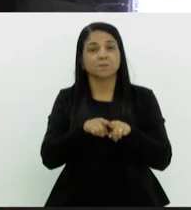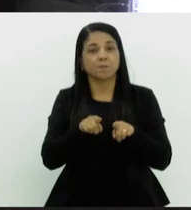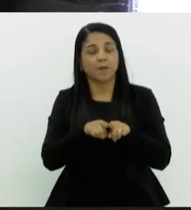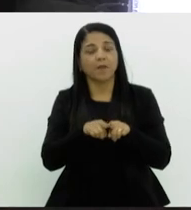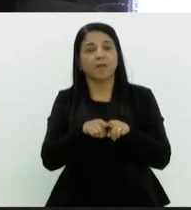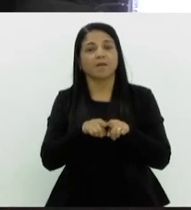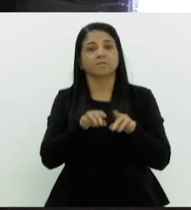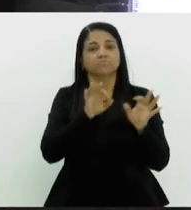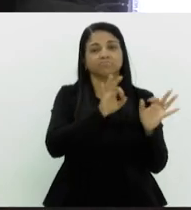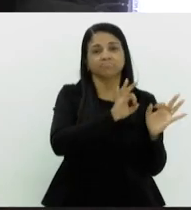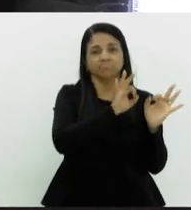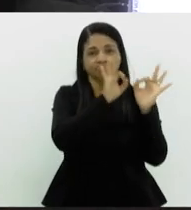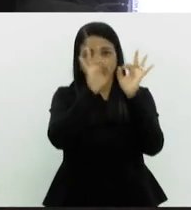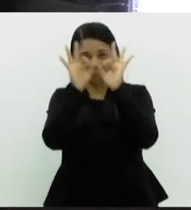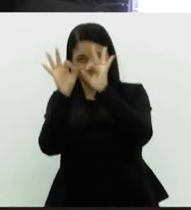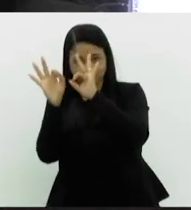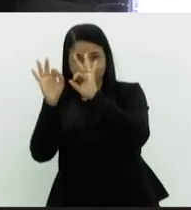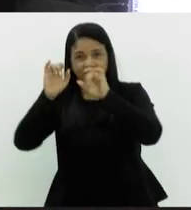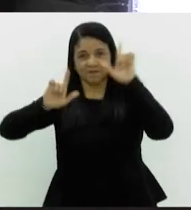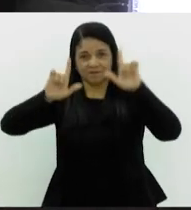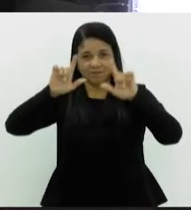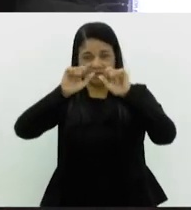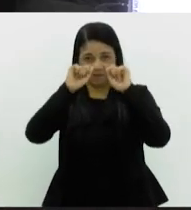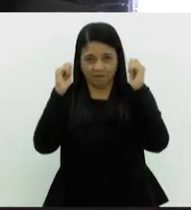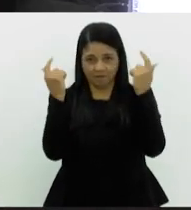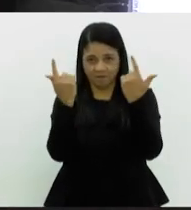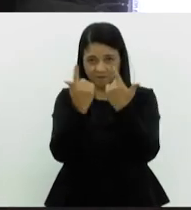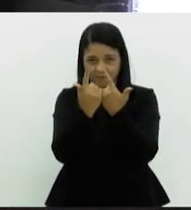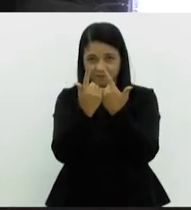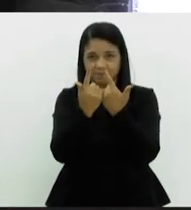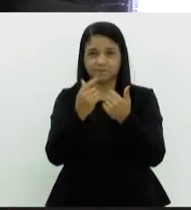nos acompanham pela TV Alerj.